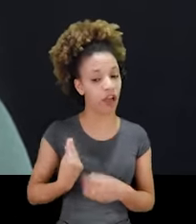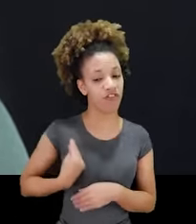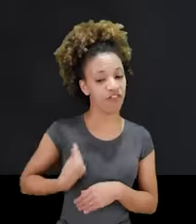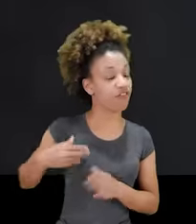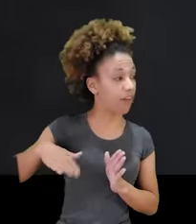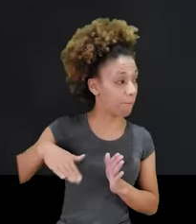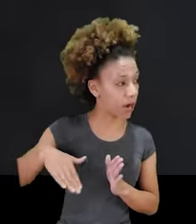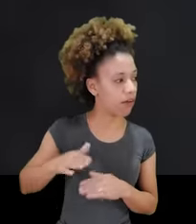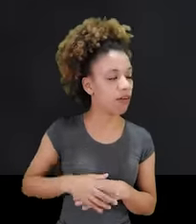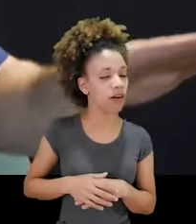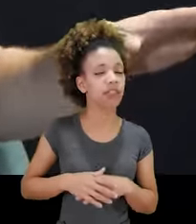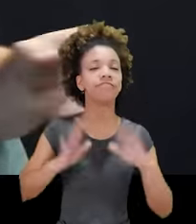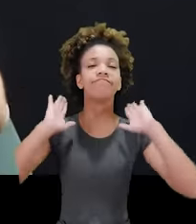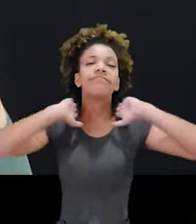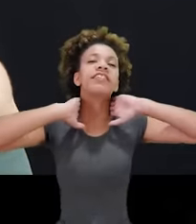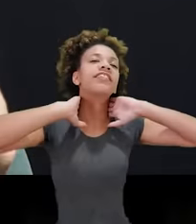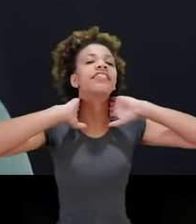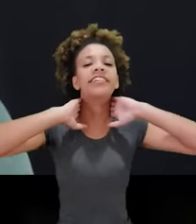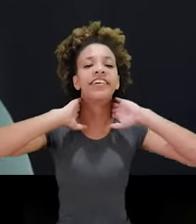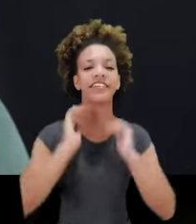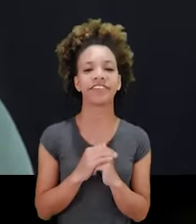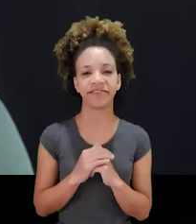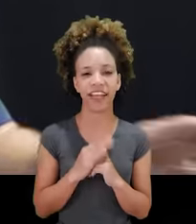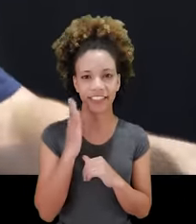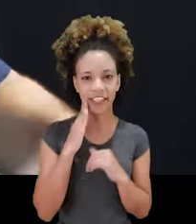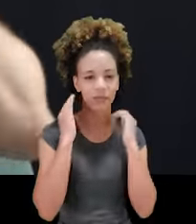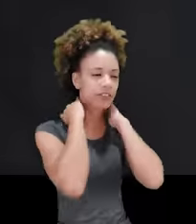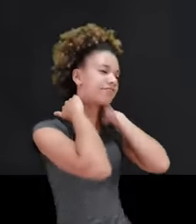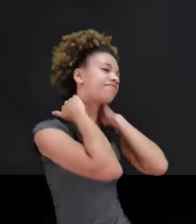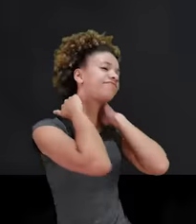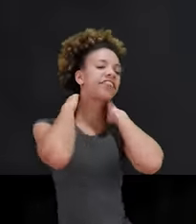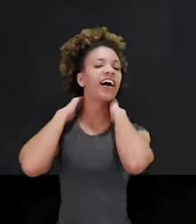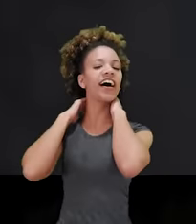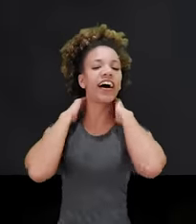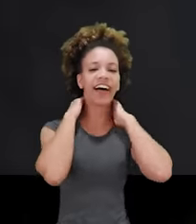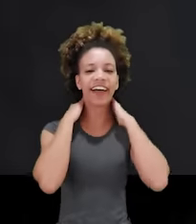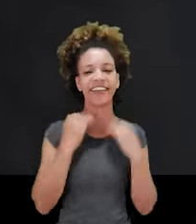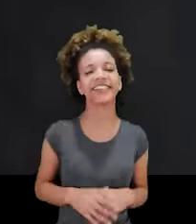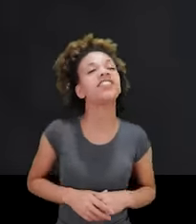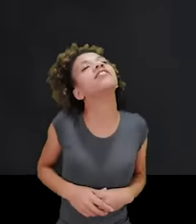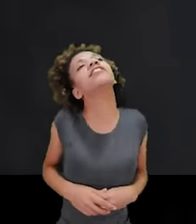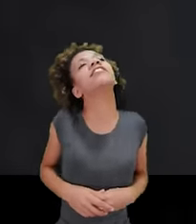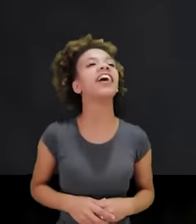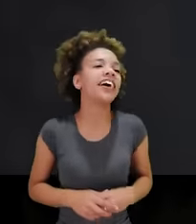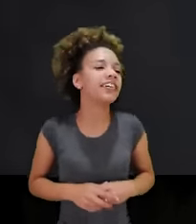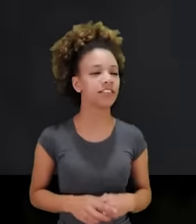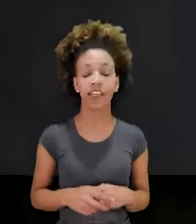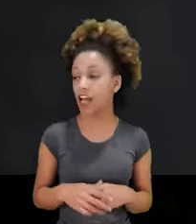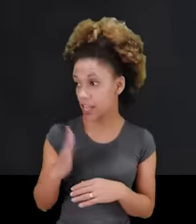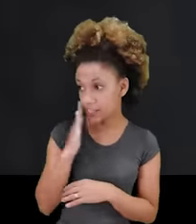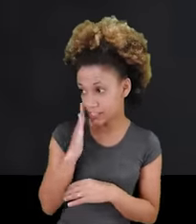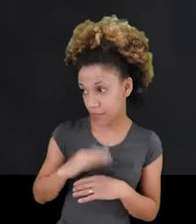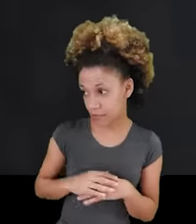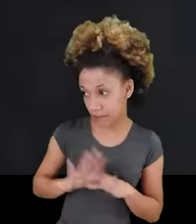não, provavelmente. Gosta de estar ali, assim, fazendo... Demora 5 horas para trazer a comida. Porque o alentejano gosta da sesta.